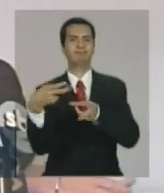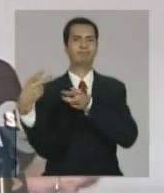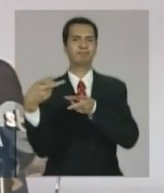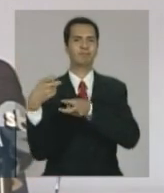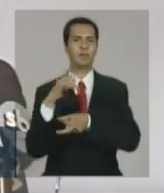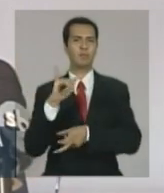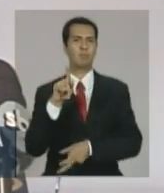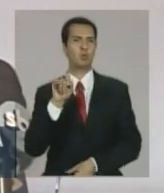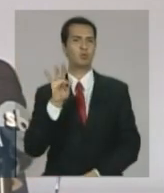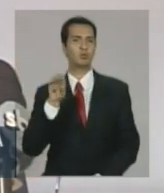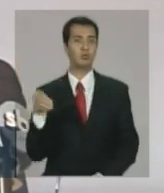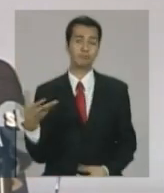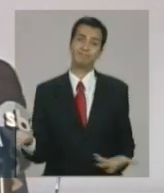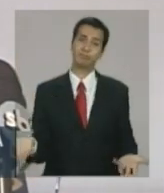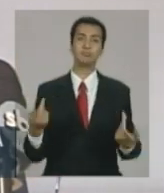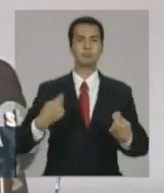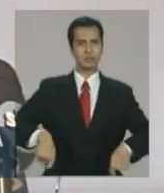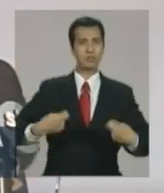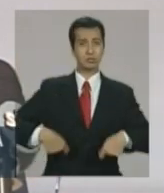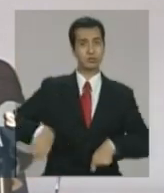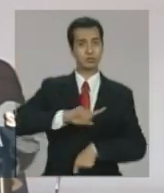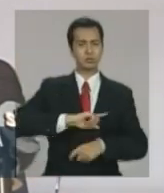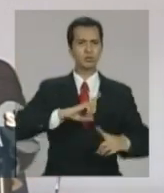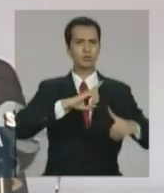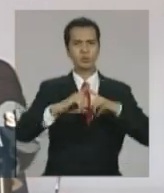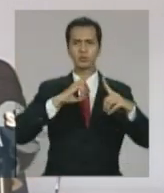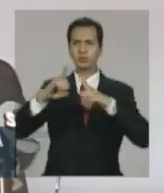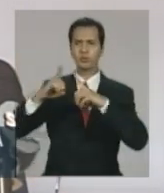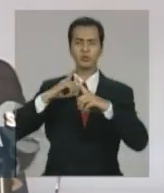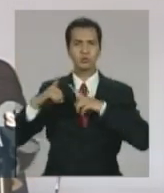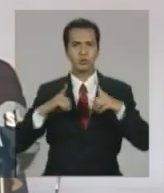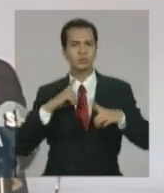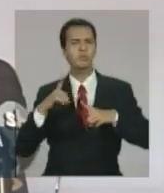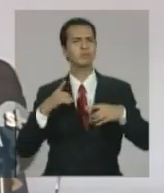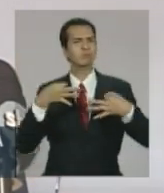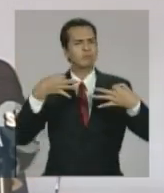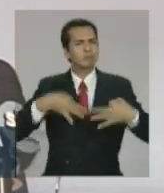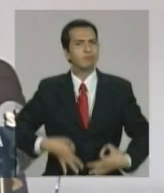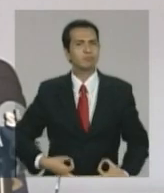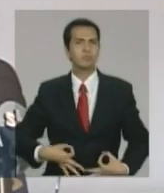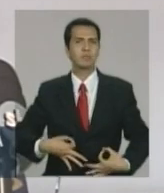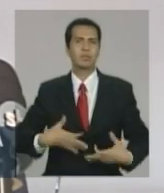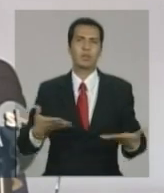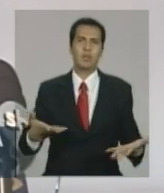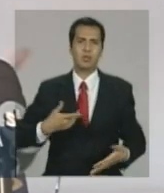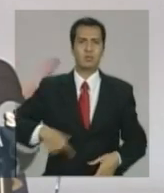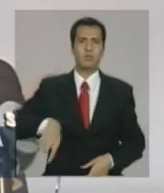tranquila e realista. Não pode, você não pode sair por aí atribuindo,